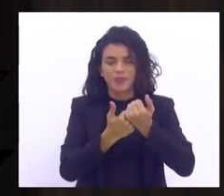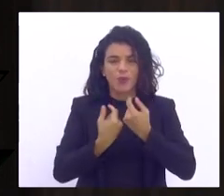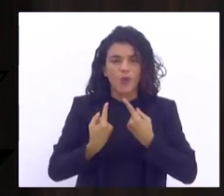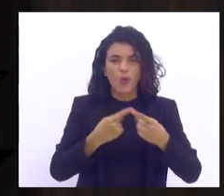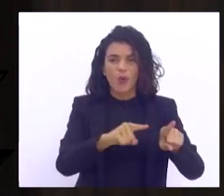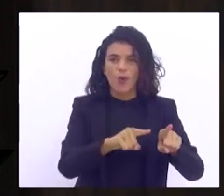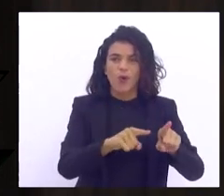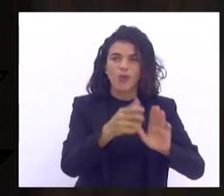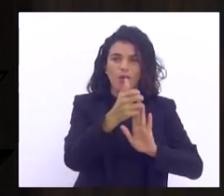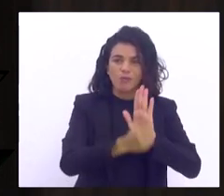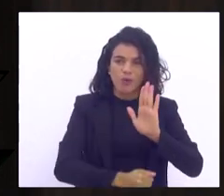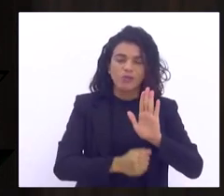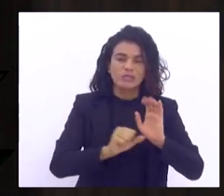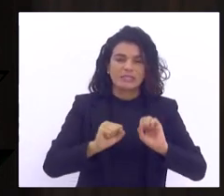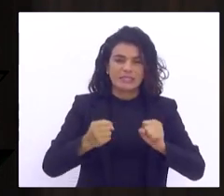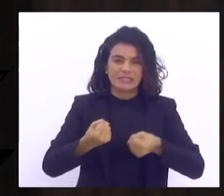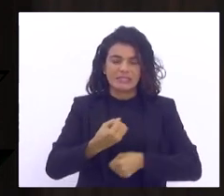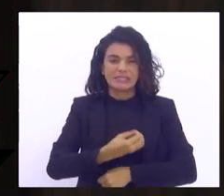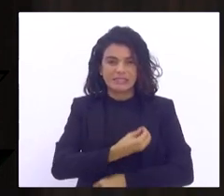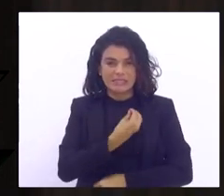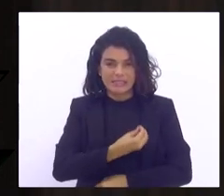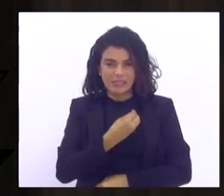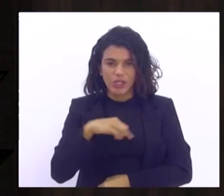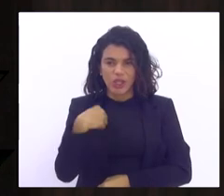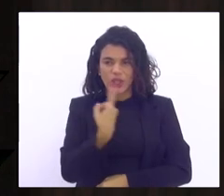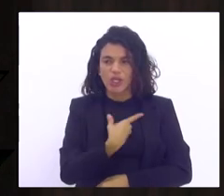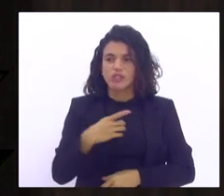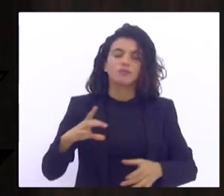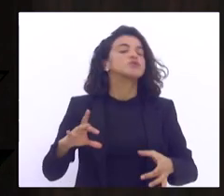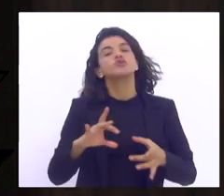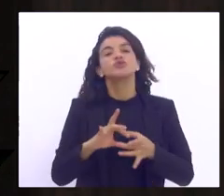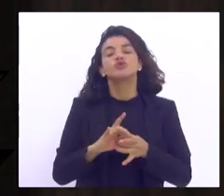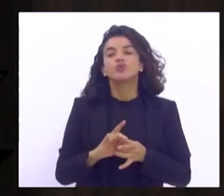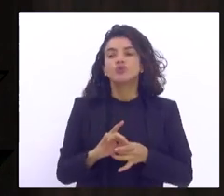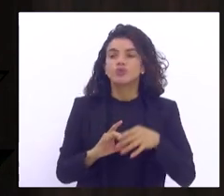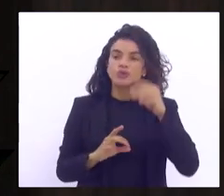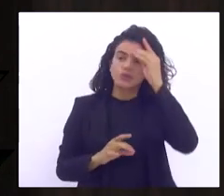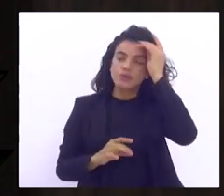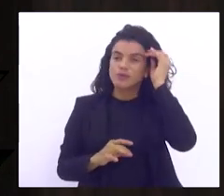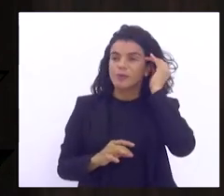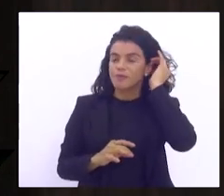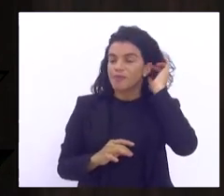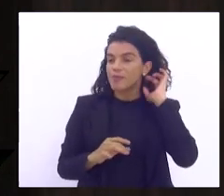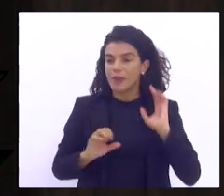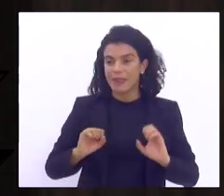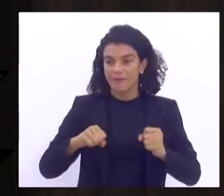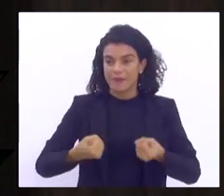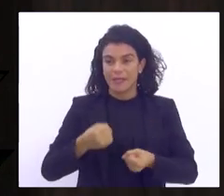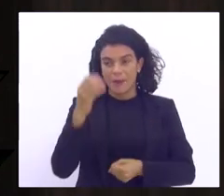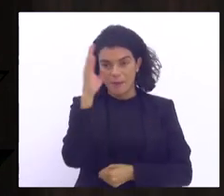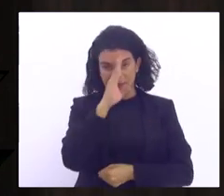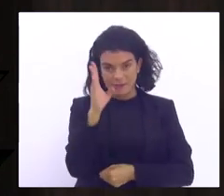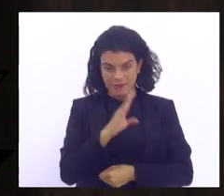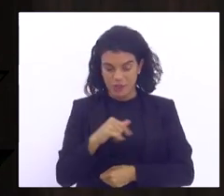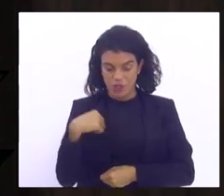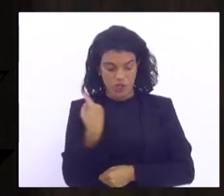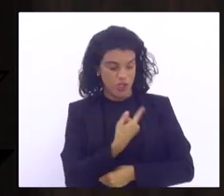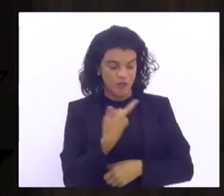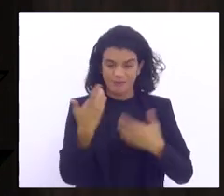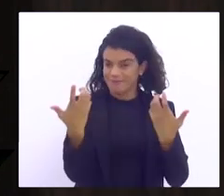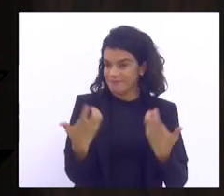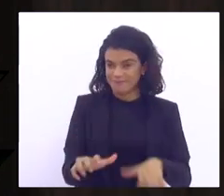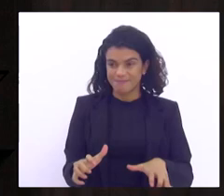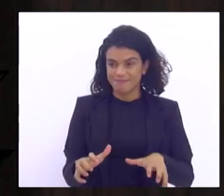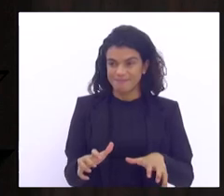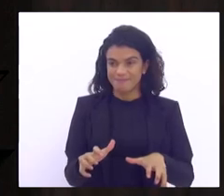em Defesa da Vida. Estamos juntos nessa luta, estamos juntos pelo Brasil, pela vida. Nós não queremos